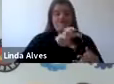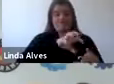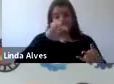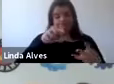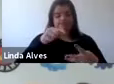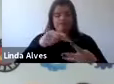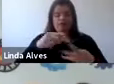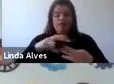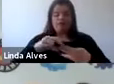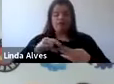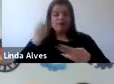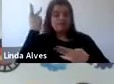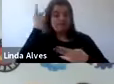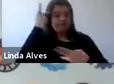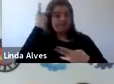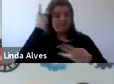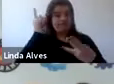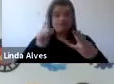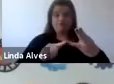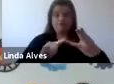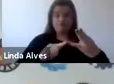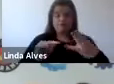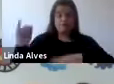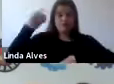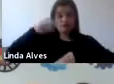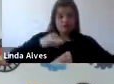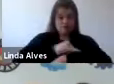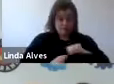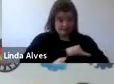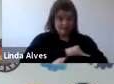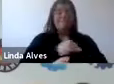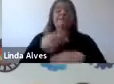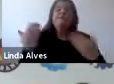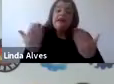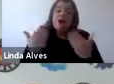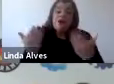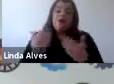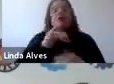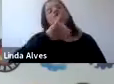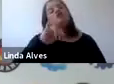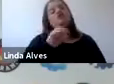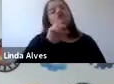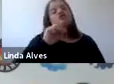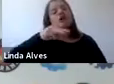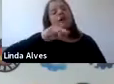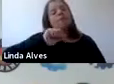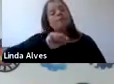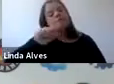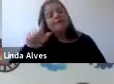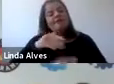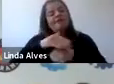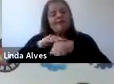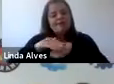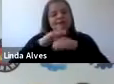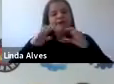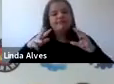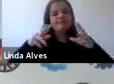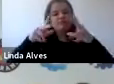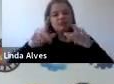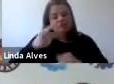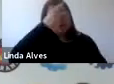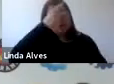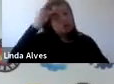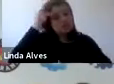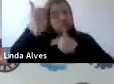hoje para conversar com os nossos trabalhadores, né, não só os da Volkswagen, como todo o coletivo, porque todos